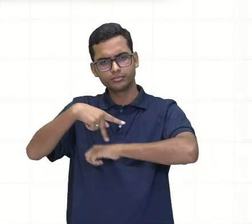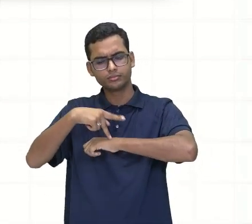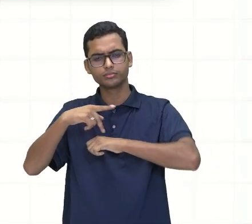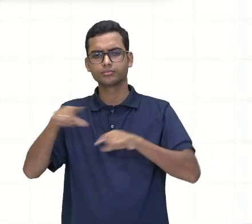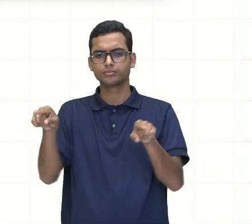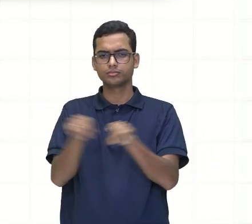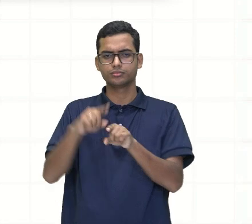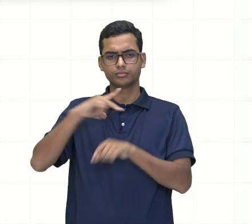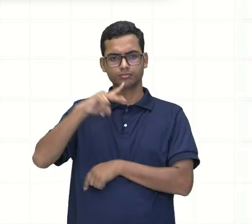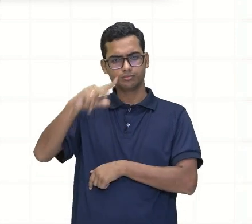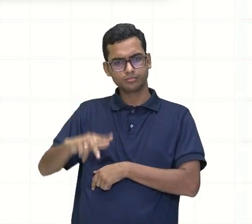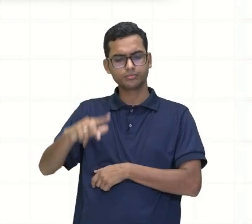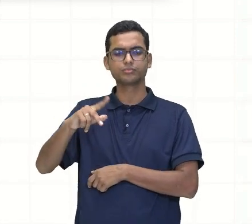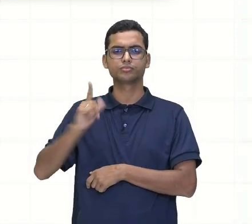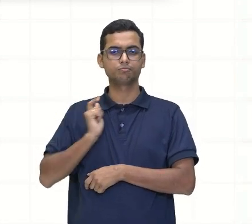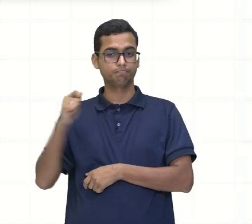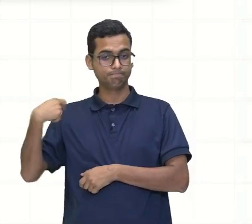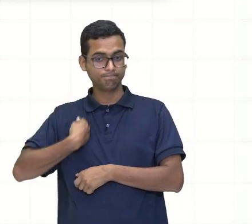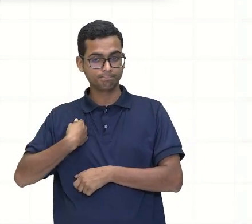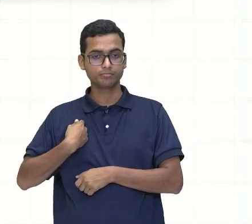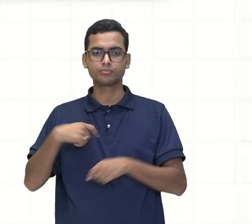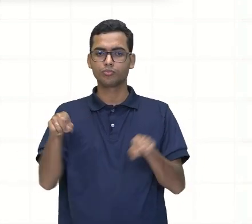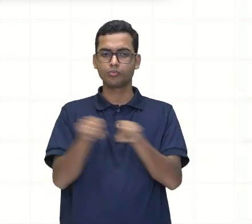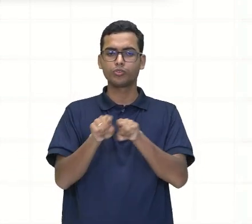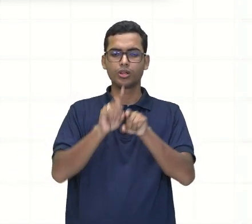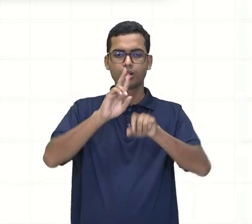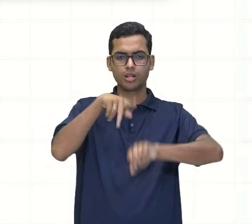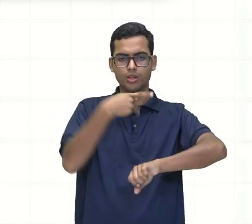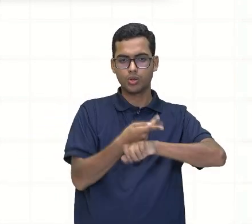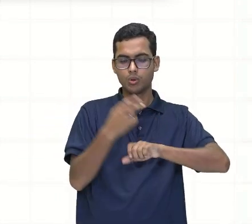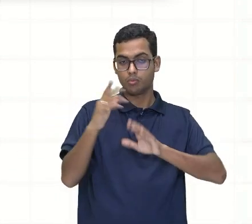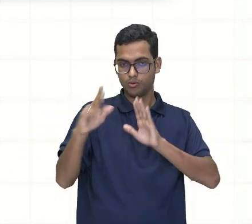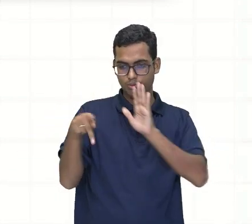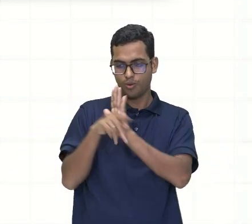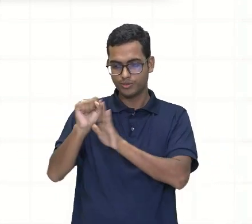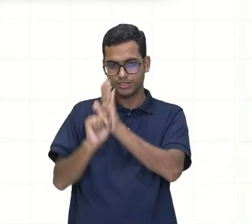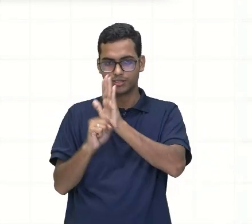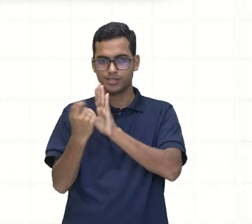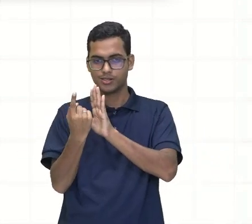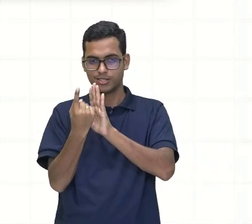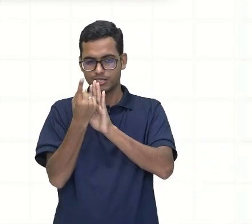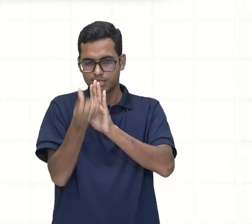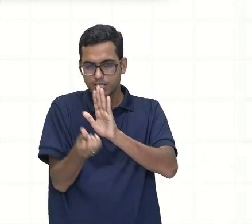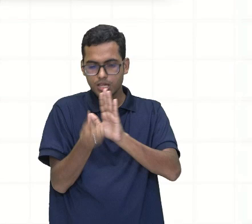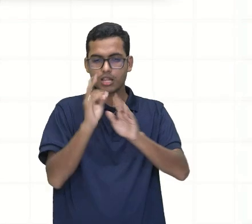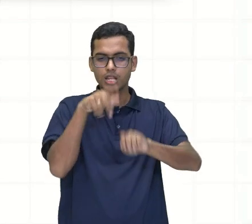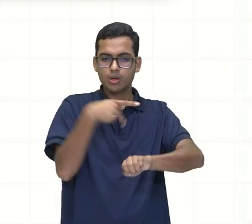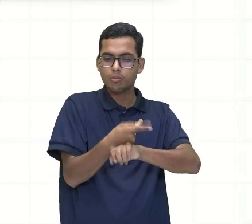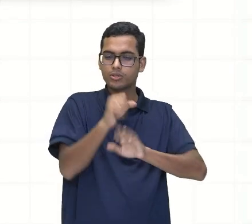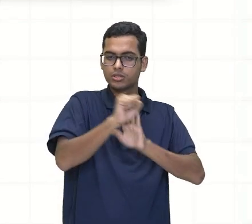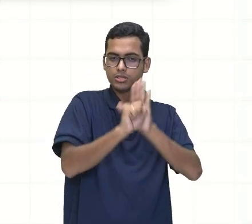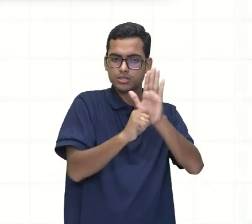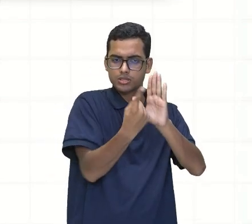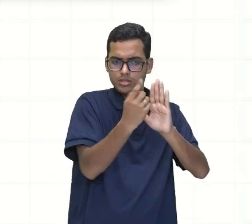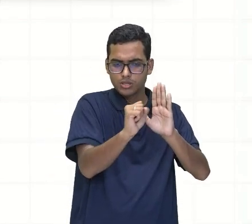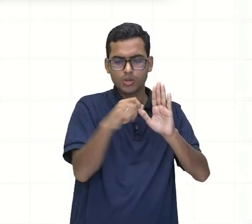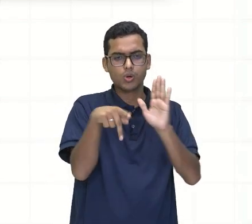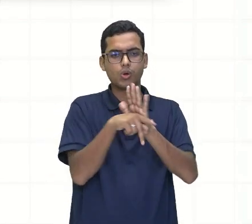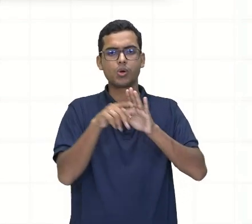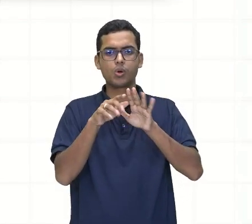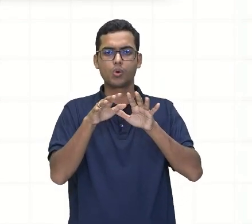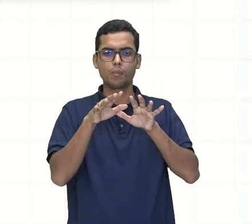portugueses e espanhóis. Já no século XVIII, nós temos a presença da Grã-Bretanha colonizando de fato as